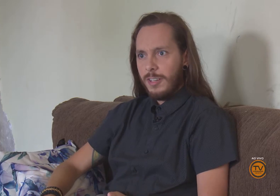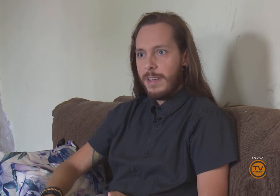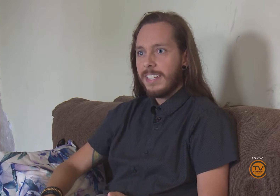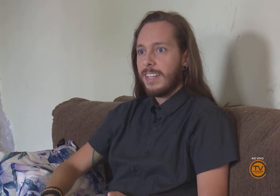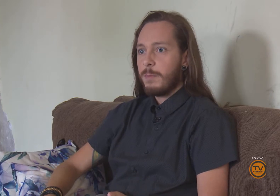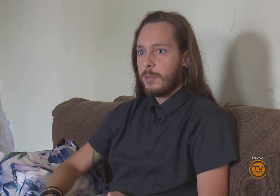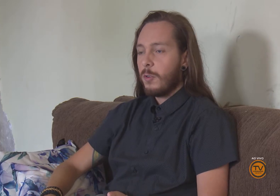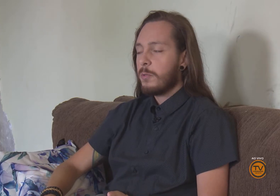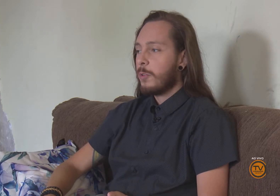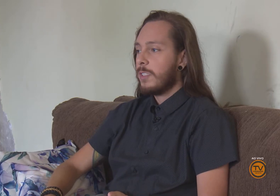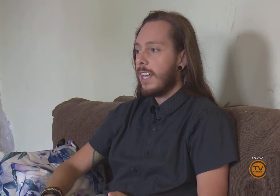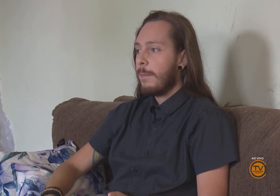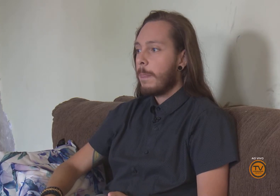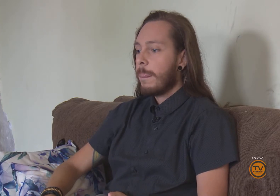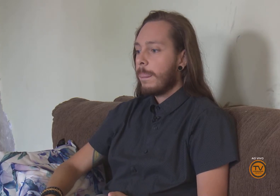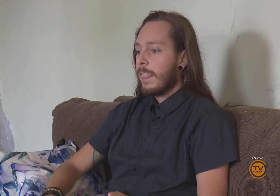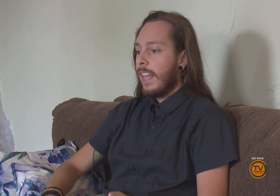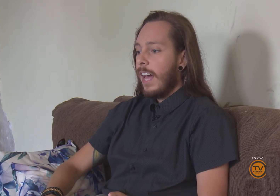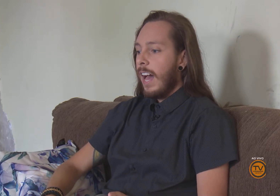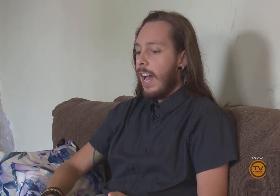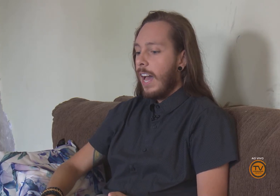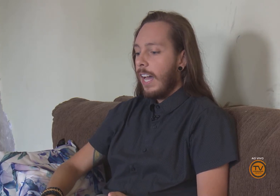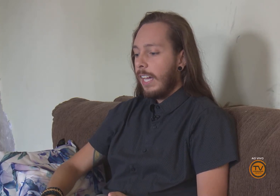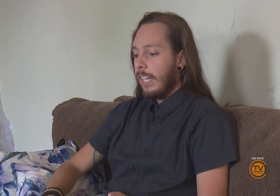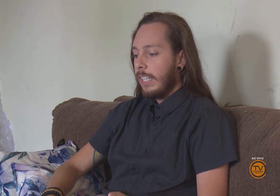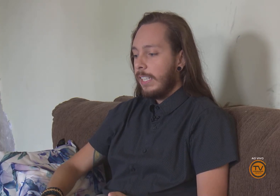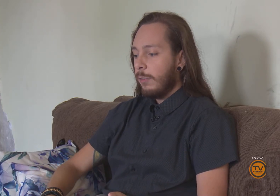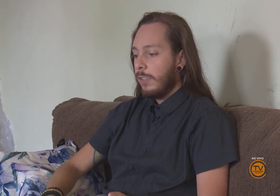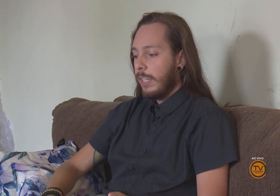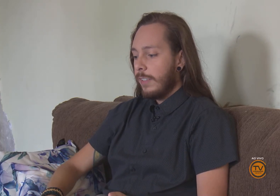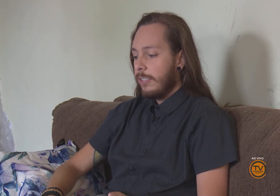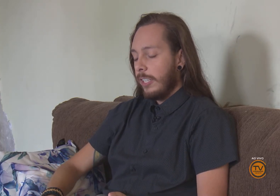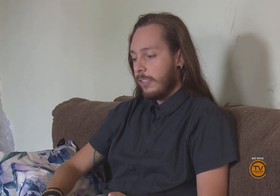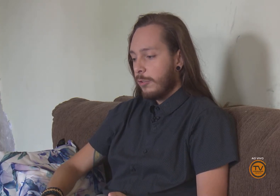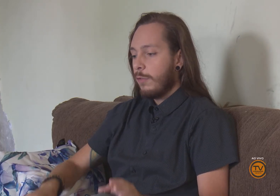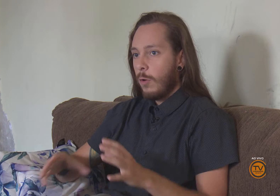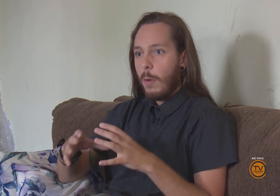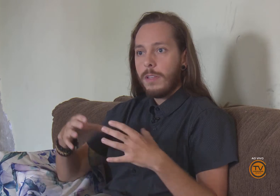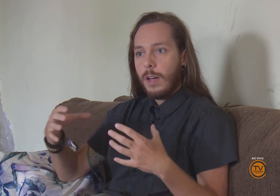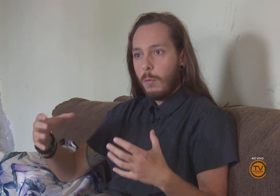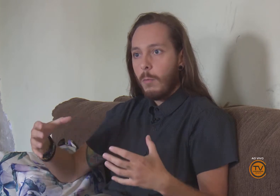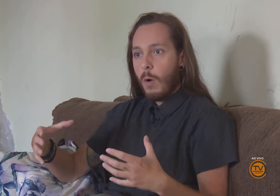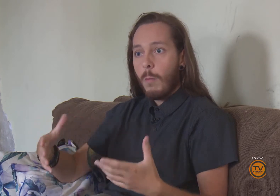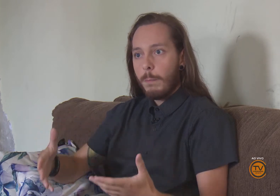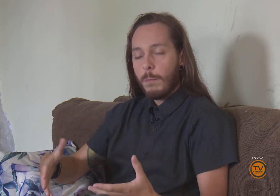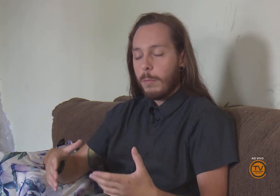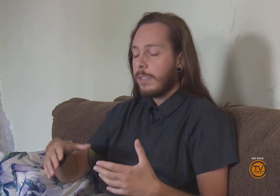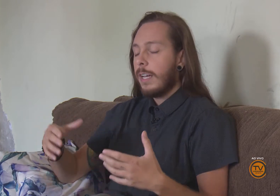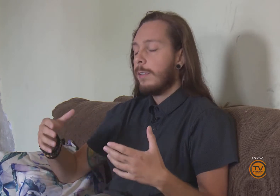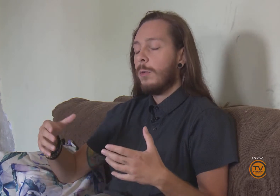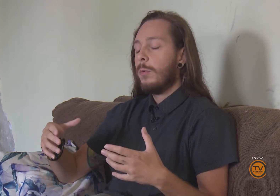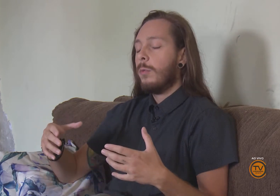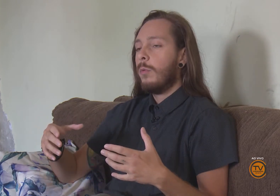vendendo. E vendia bem até, o pessoal começou a gostar. Aí eu virei e falei, gente, acho que eu vou aumentar